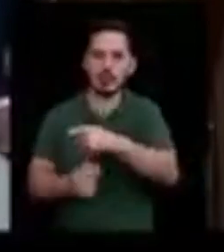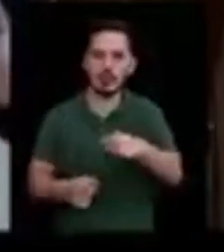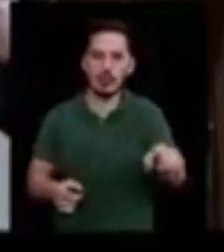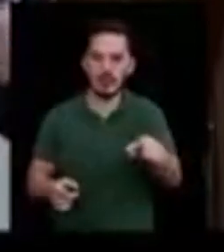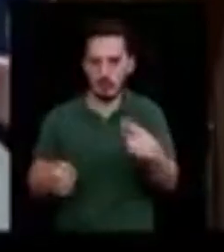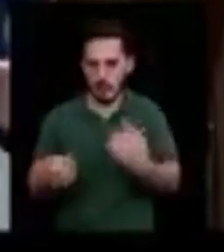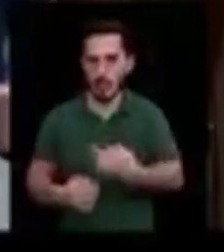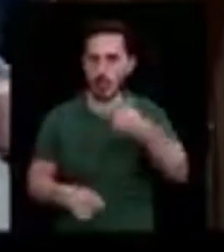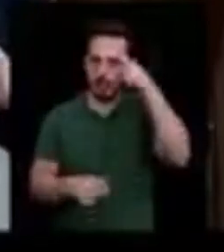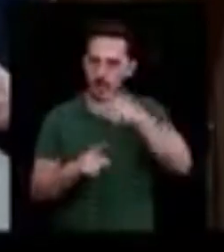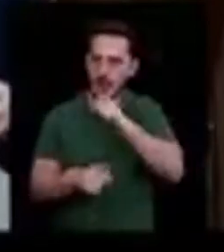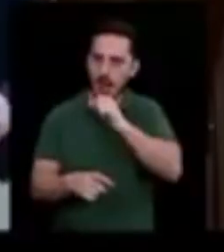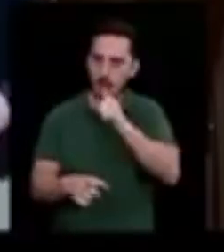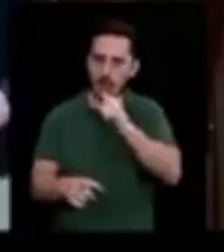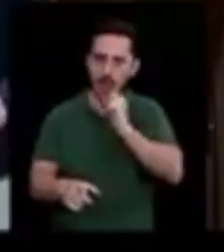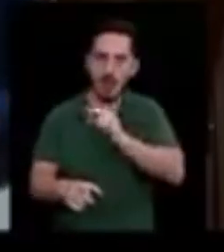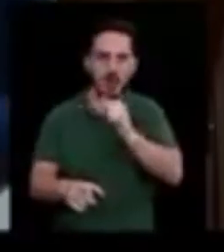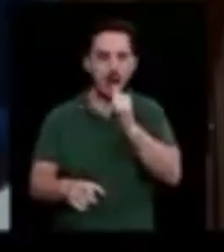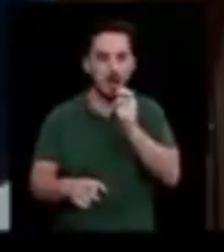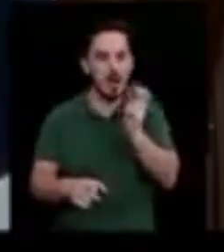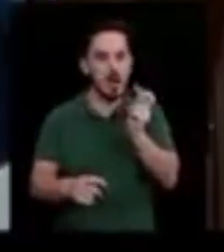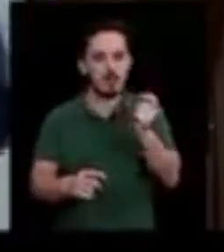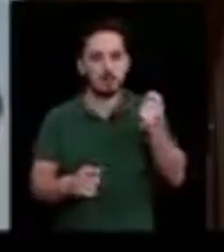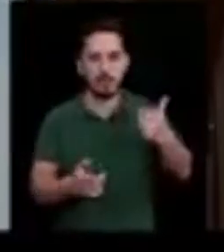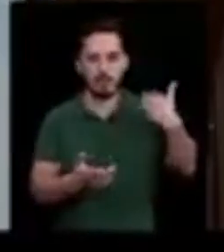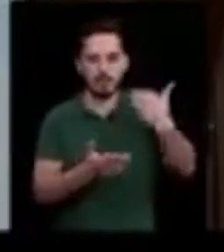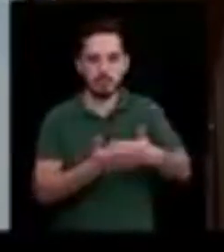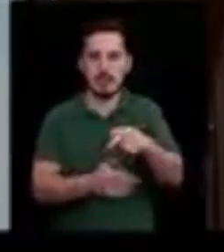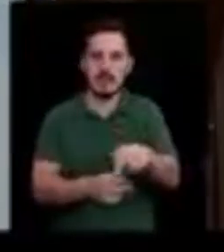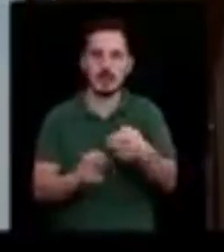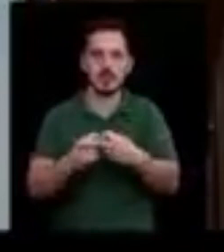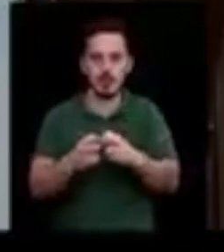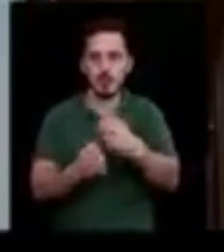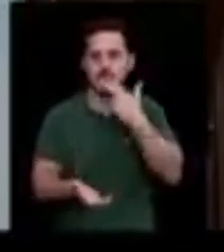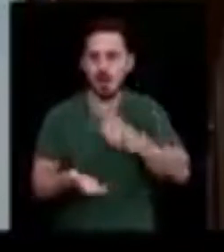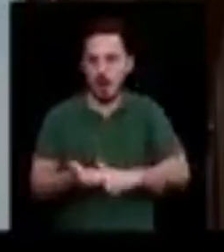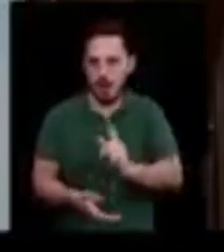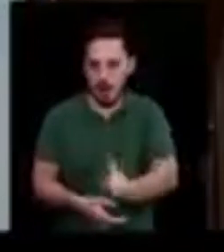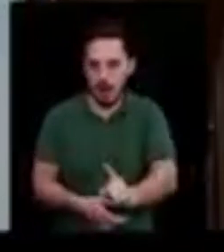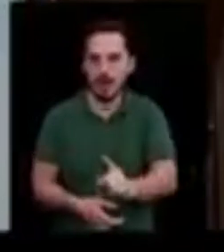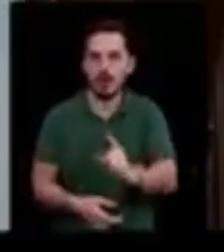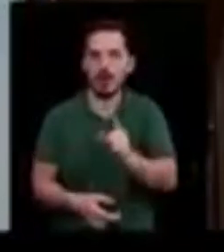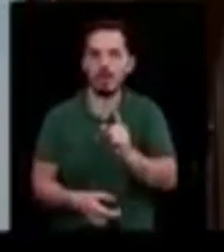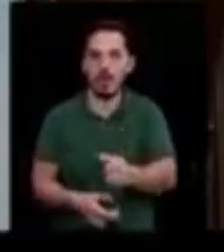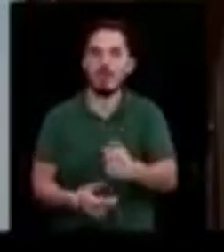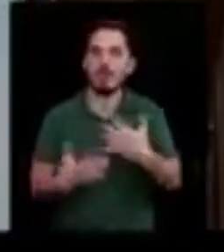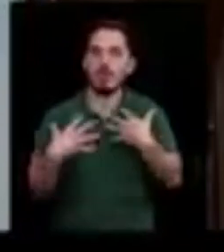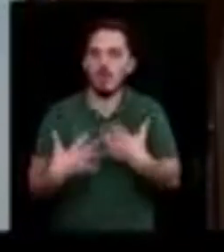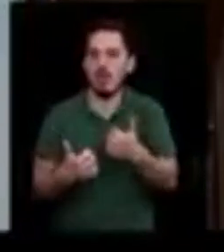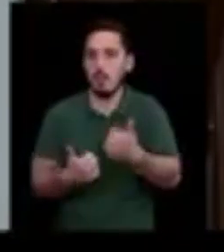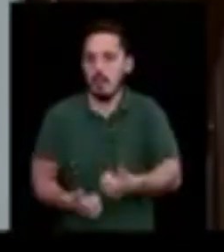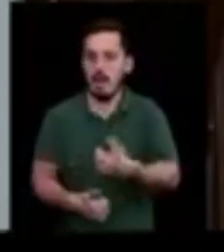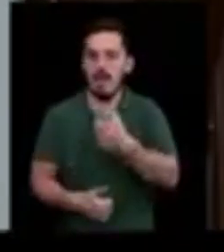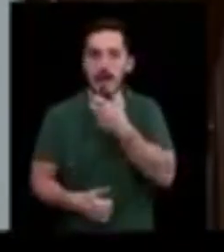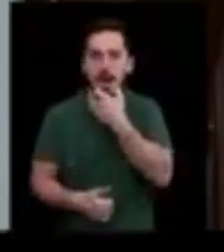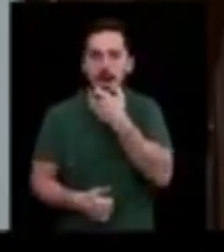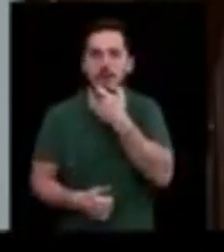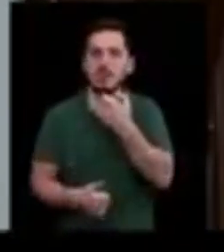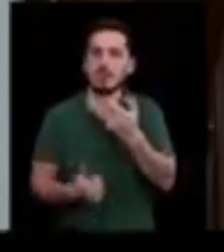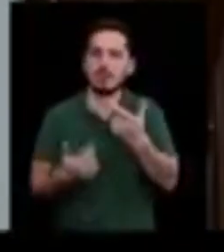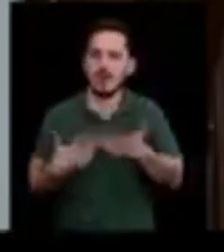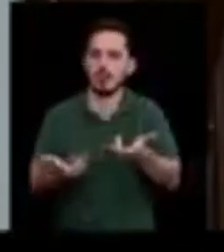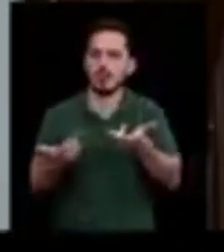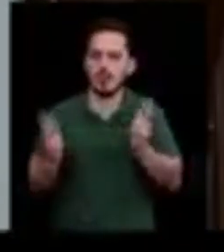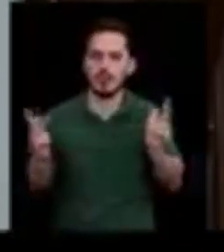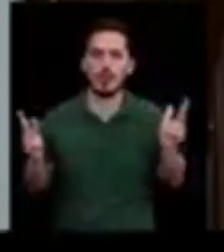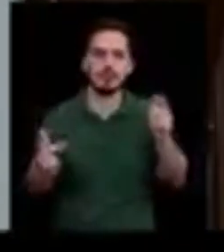água para que possam ter água e têm água há poucos anos. E, portanto, isto é um problema real e que com boa vontade e com realmente